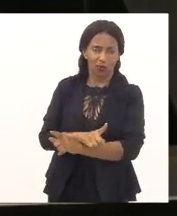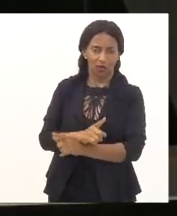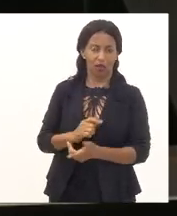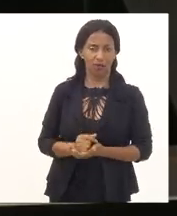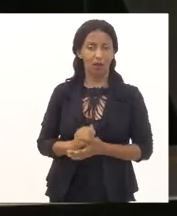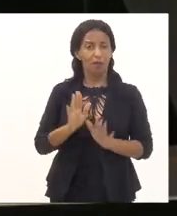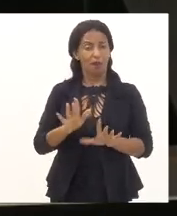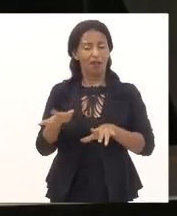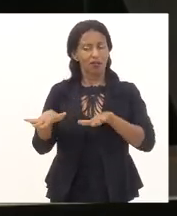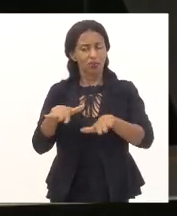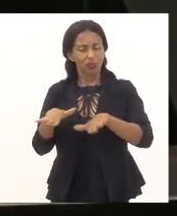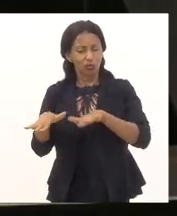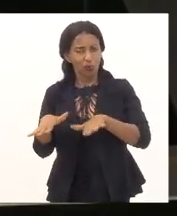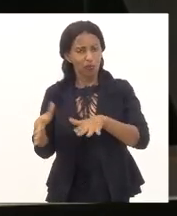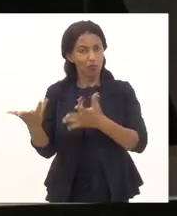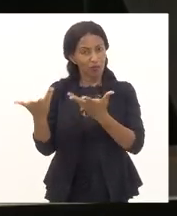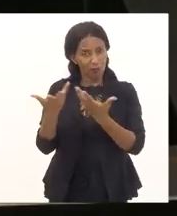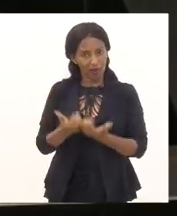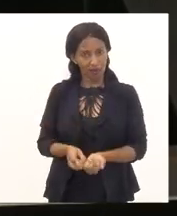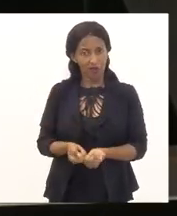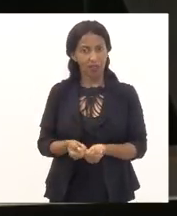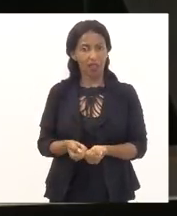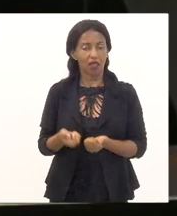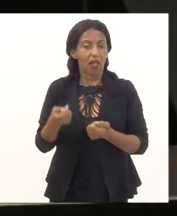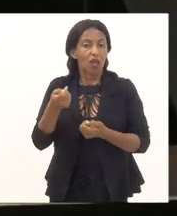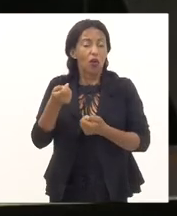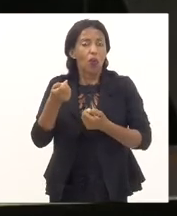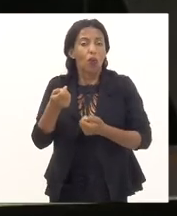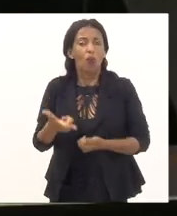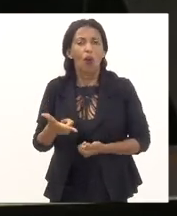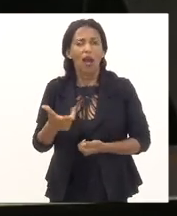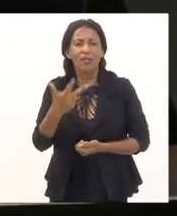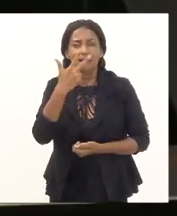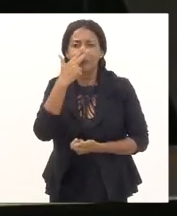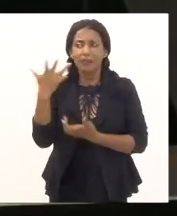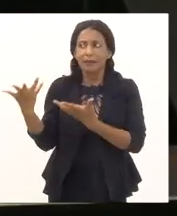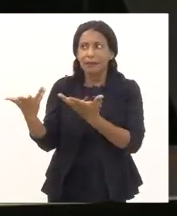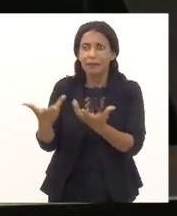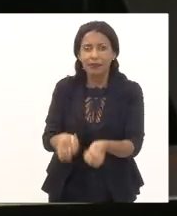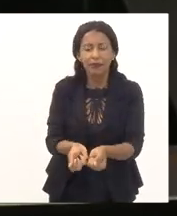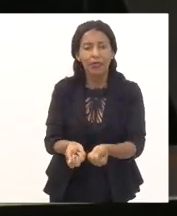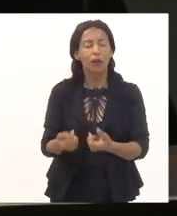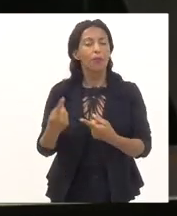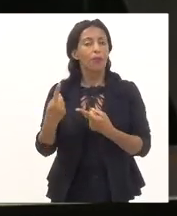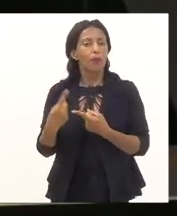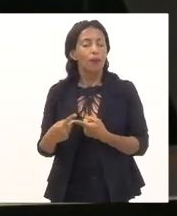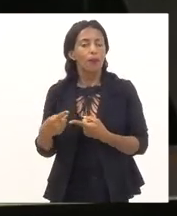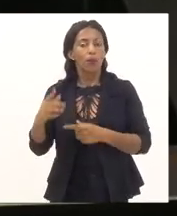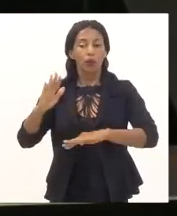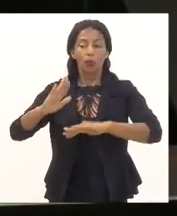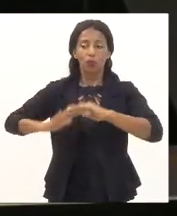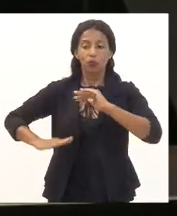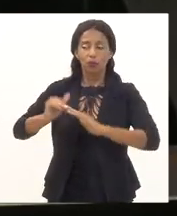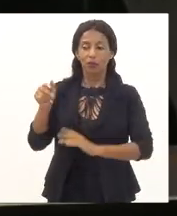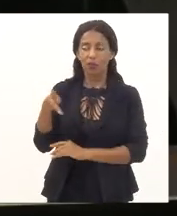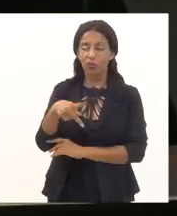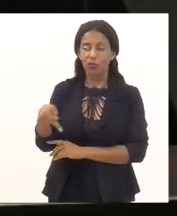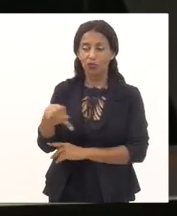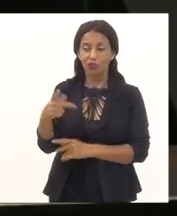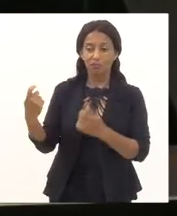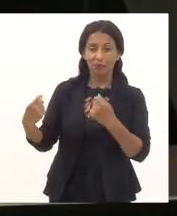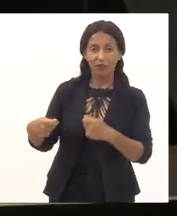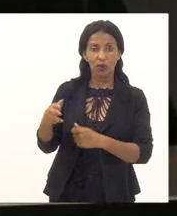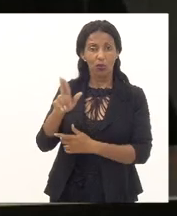o movimento que foi aceito é quase um movimento de rendição, porque os professores